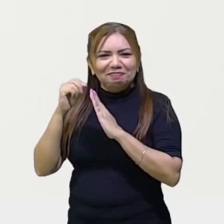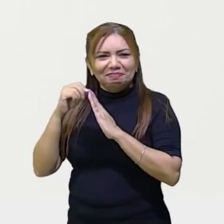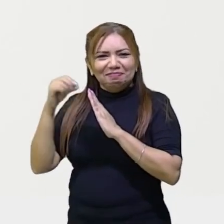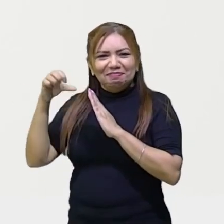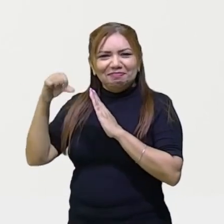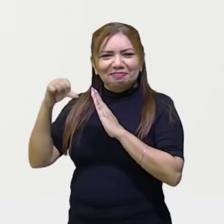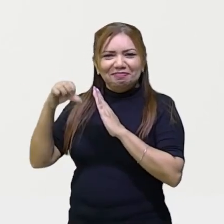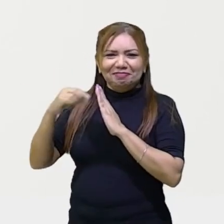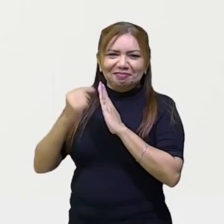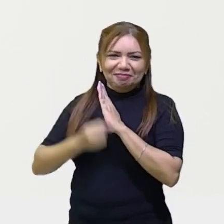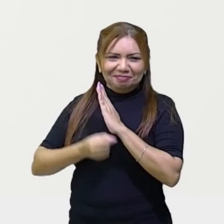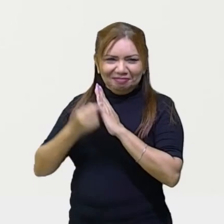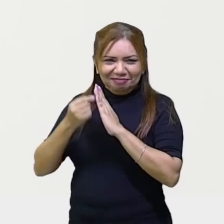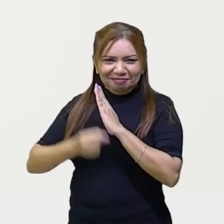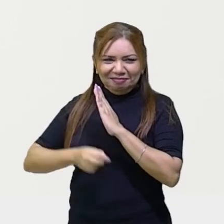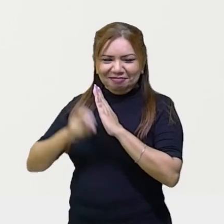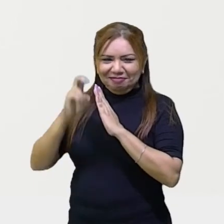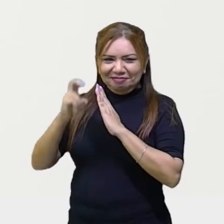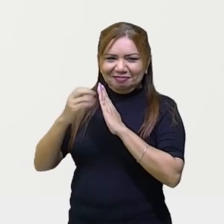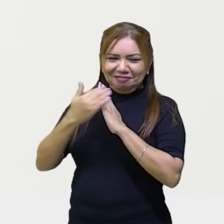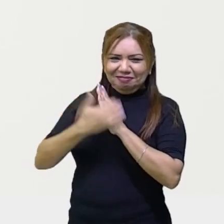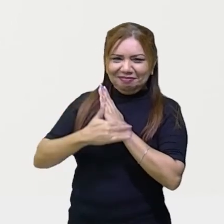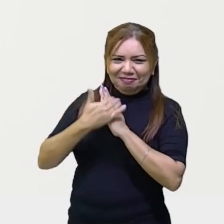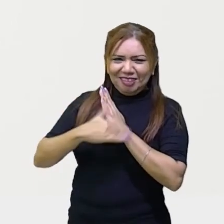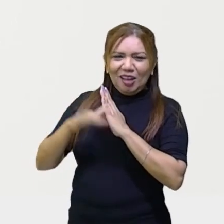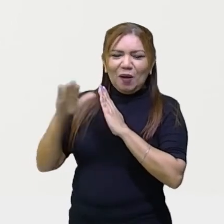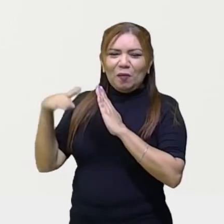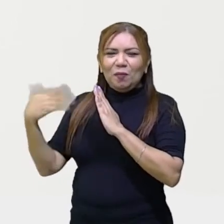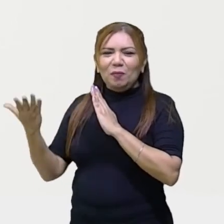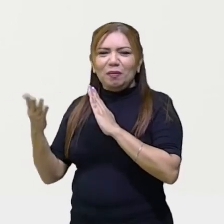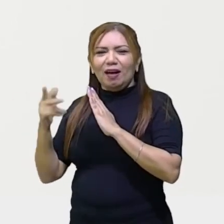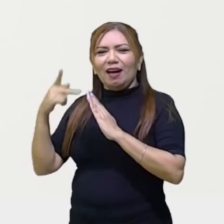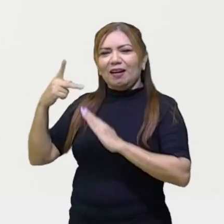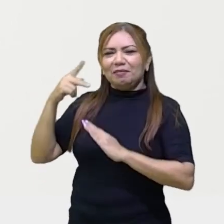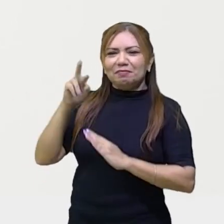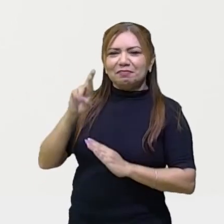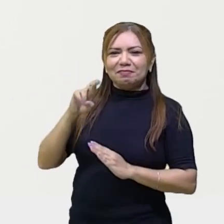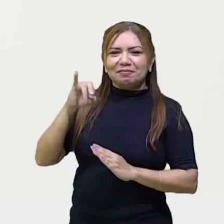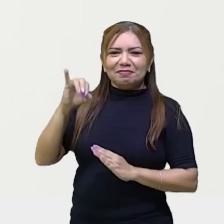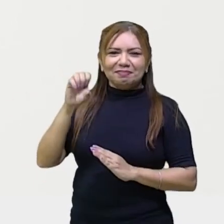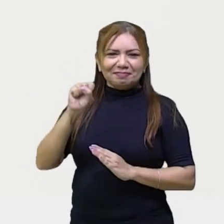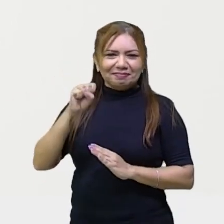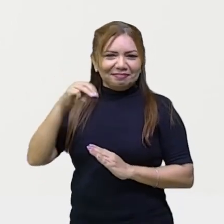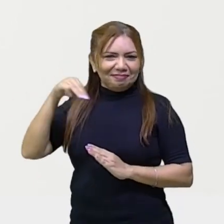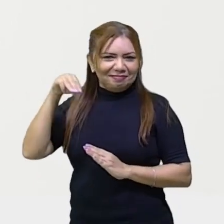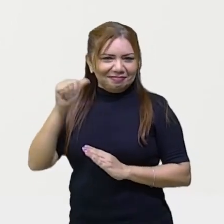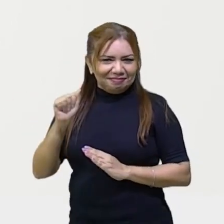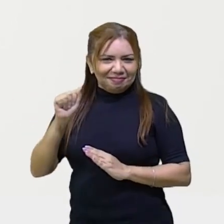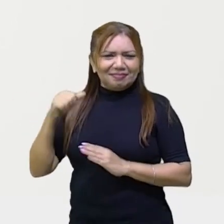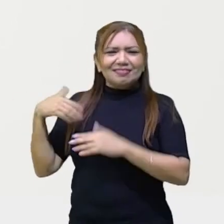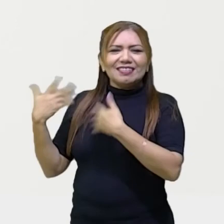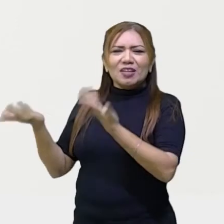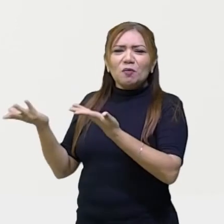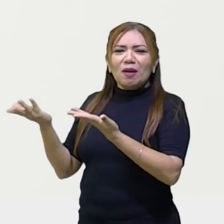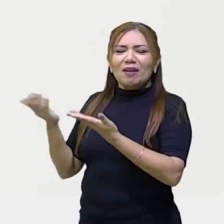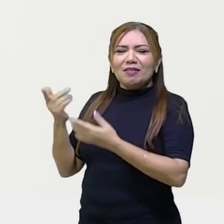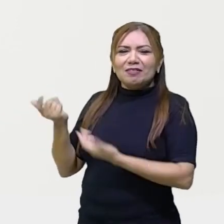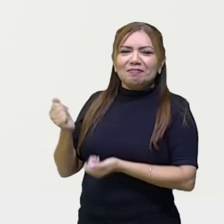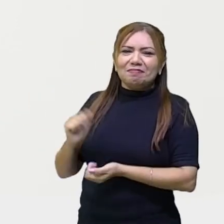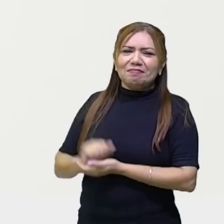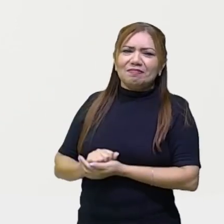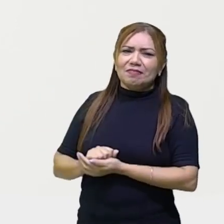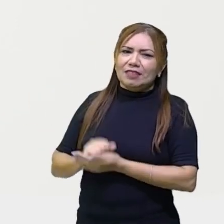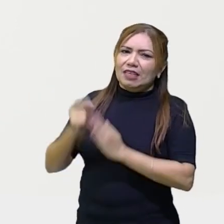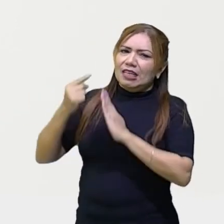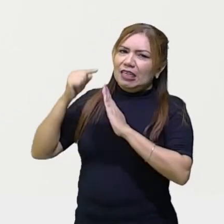cinco Faces De qual Prisma estou falando avisa tá tá dizendo que tá falando de um e 6